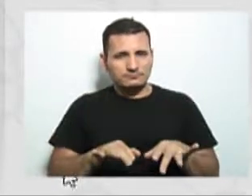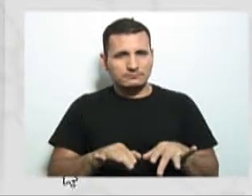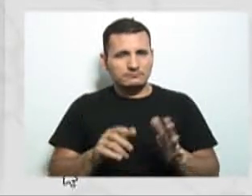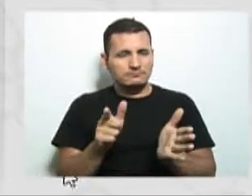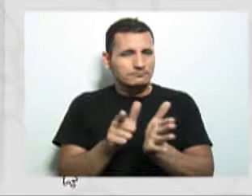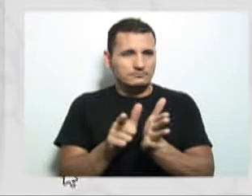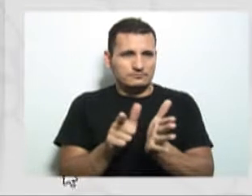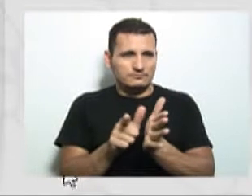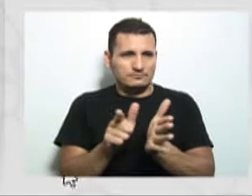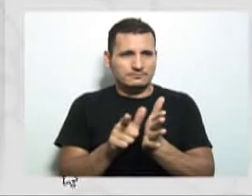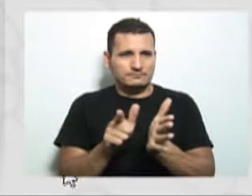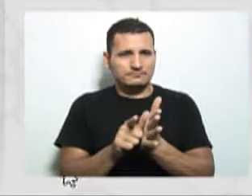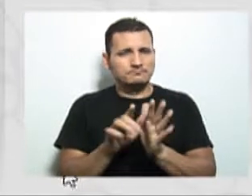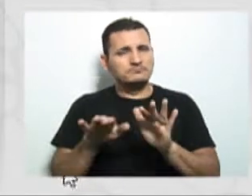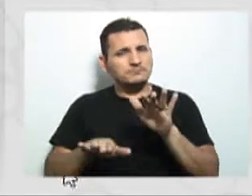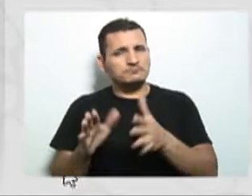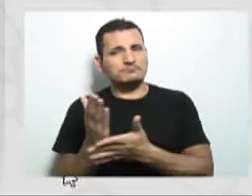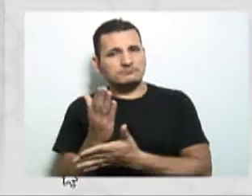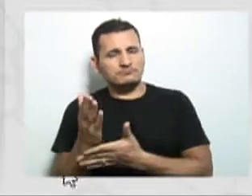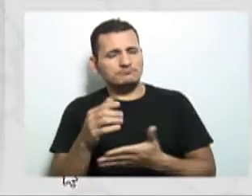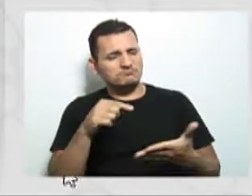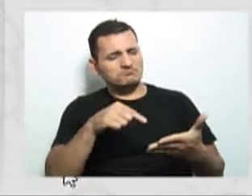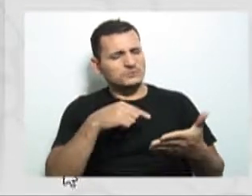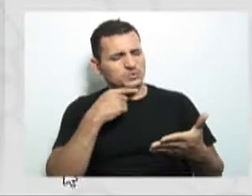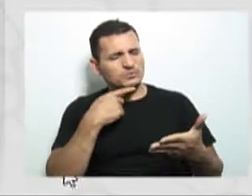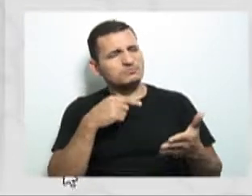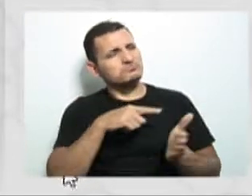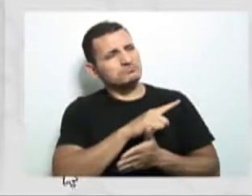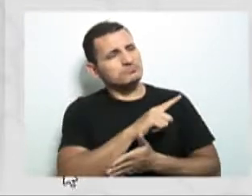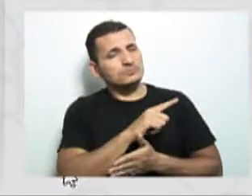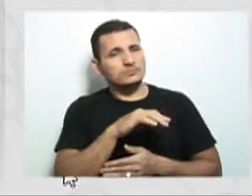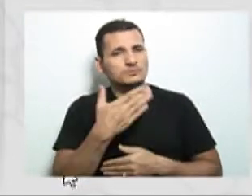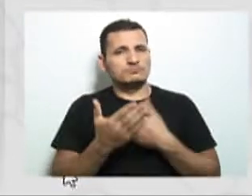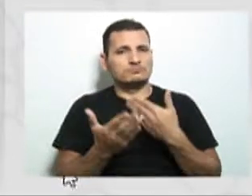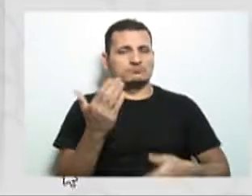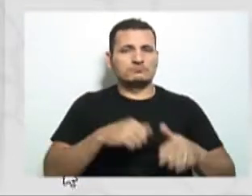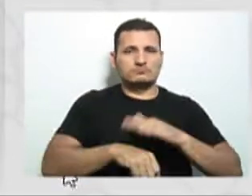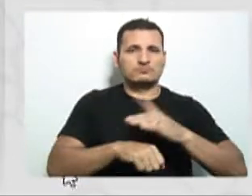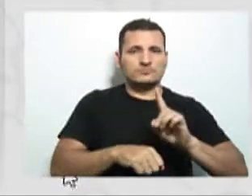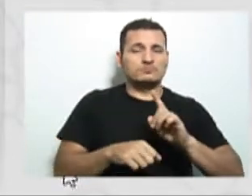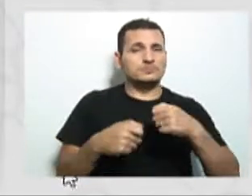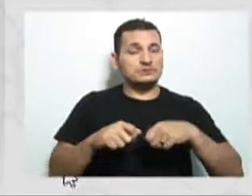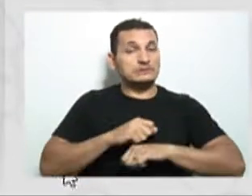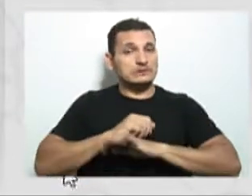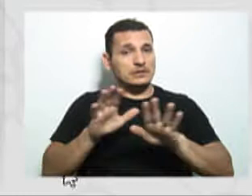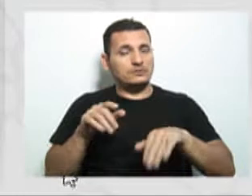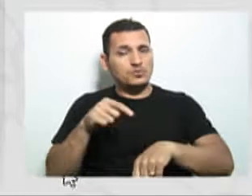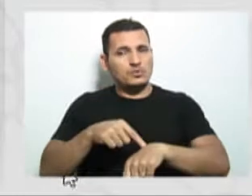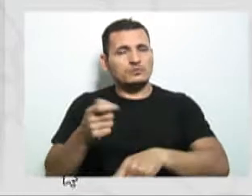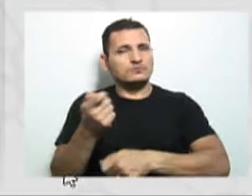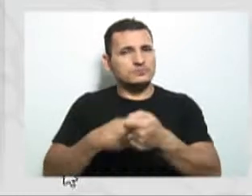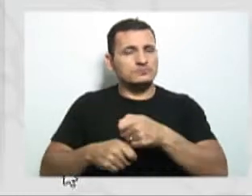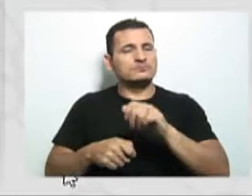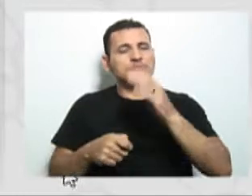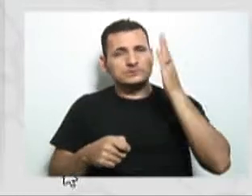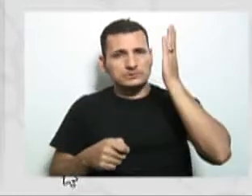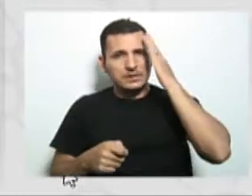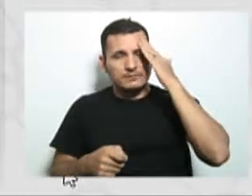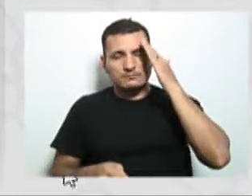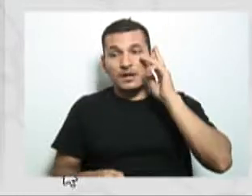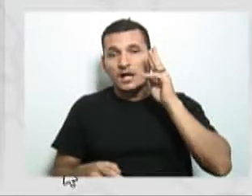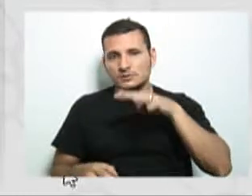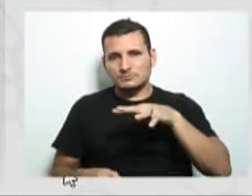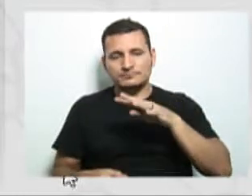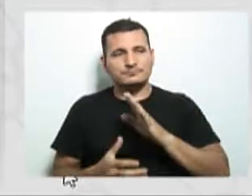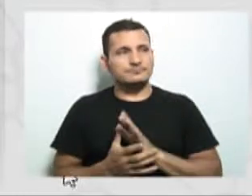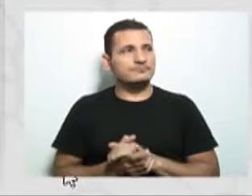papel, alguém ainda questione alguma coisa. Então, não percamos tempo. Deixe bem claro isso na hora da negociação. Saiba ouvir.